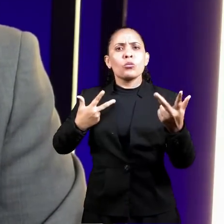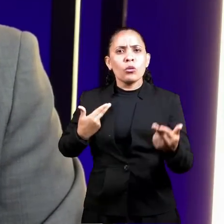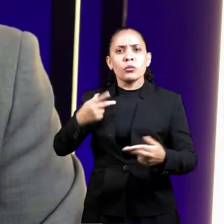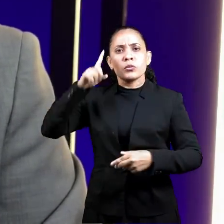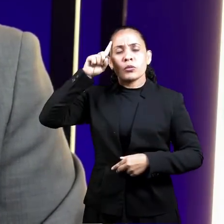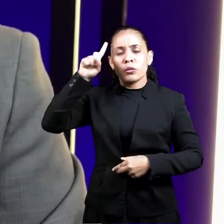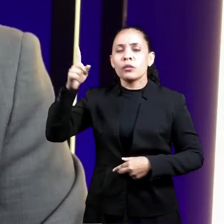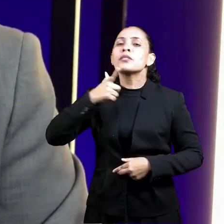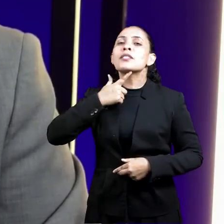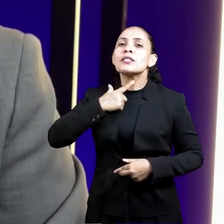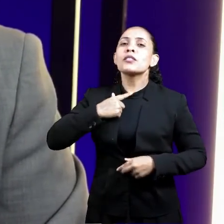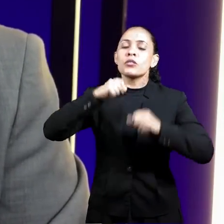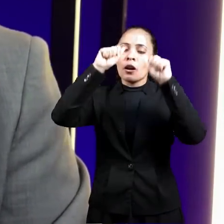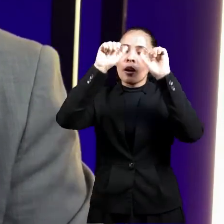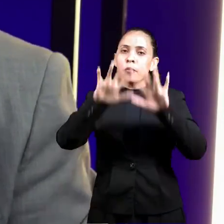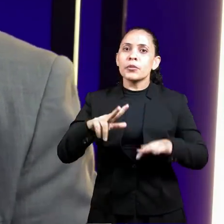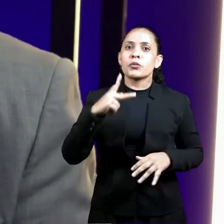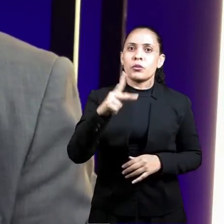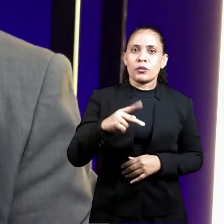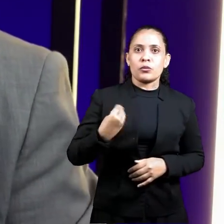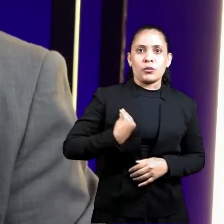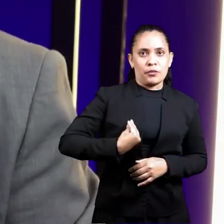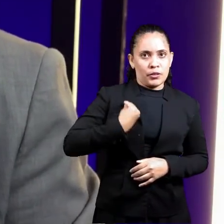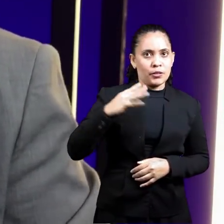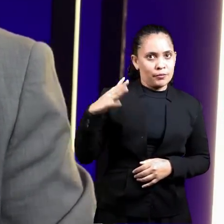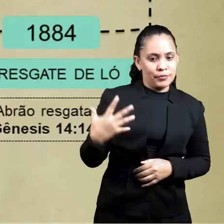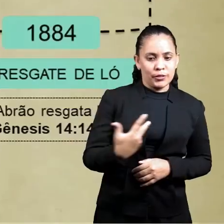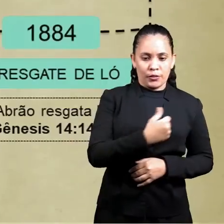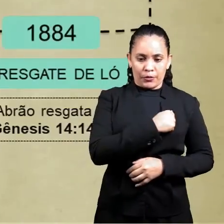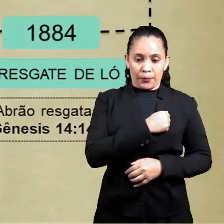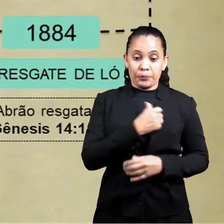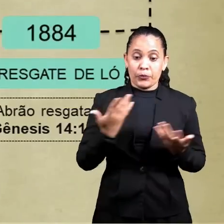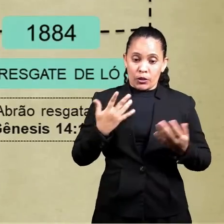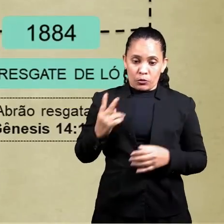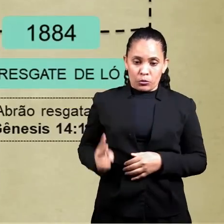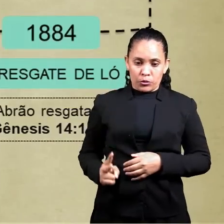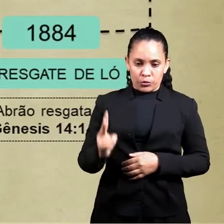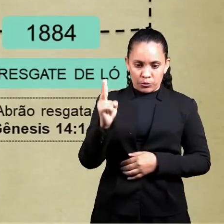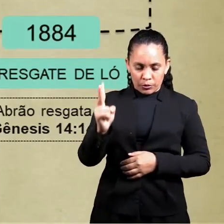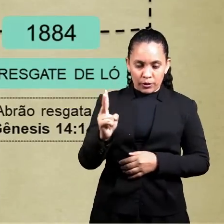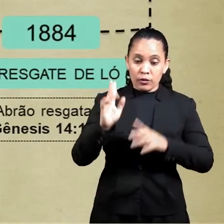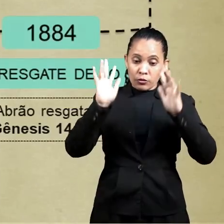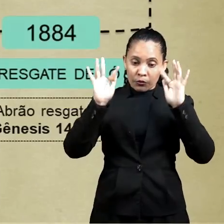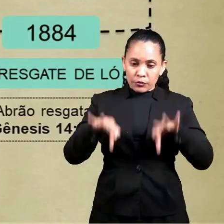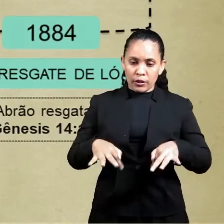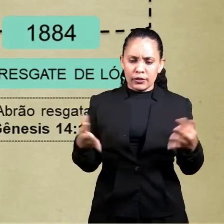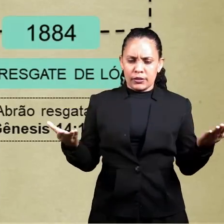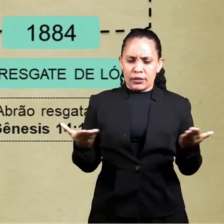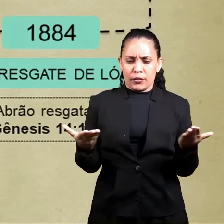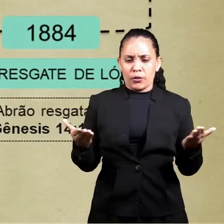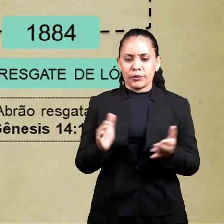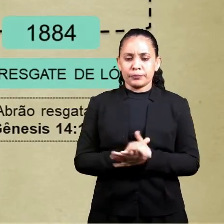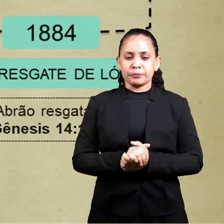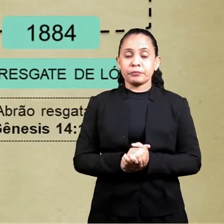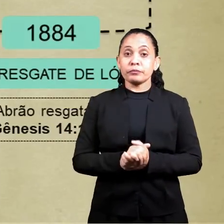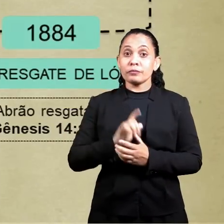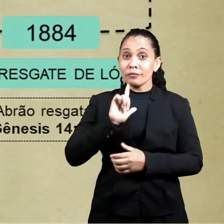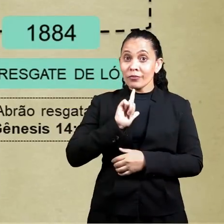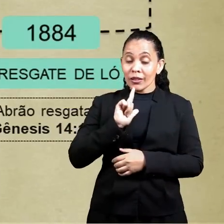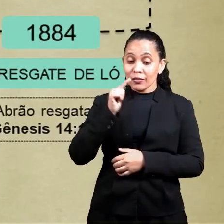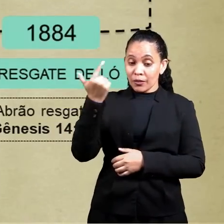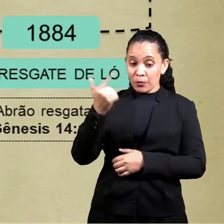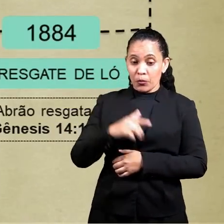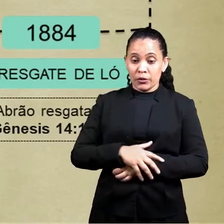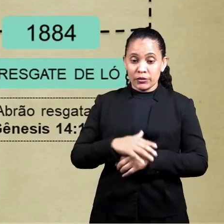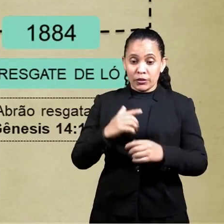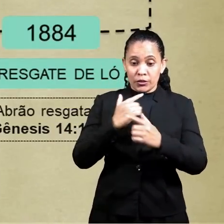quer providenciar um socorro para a sua vida. Interessante que, dando seguimento aí para o nosso final, após o